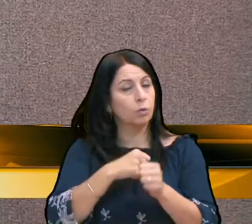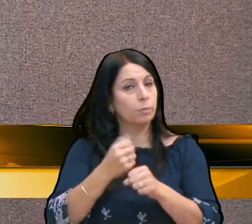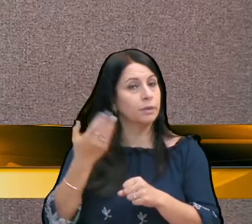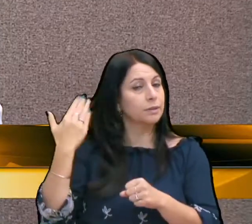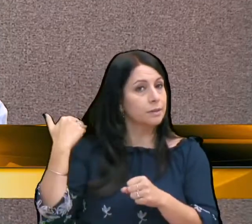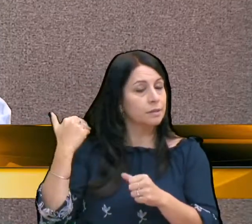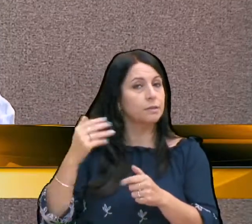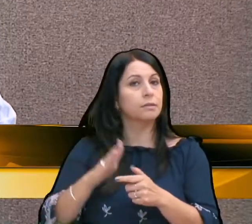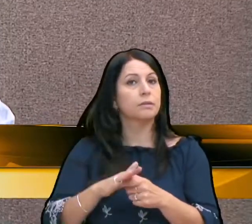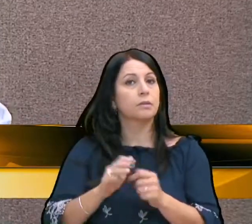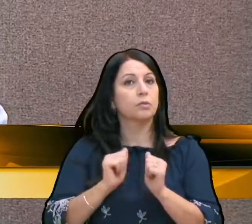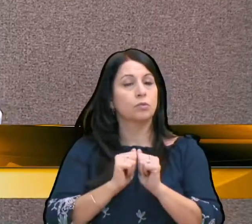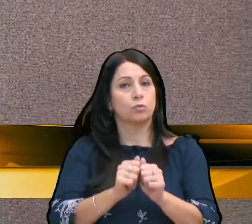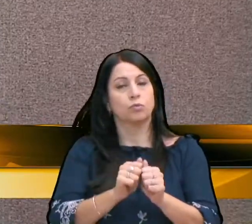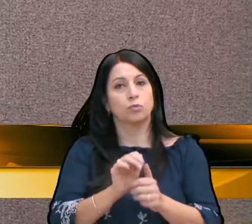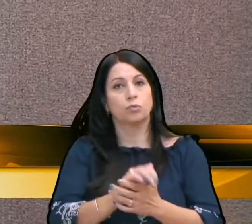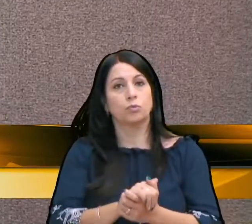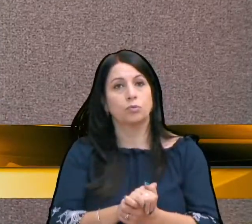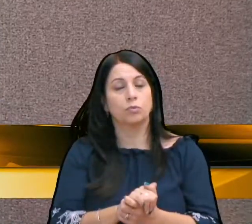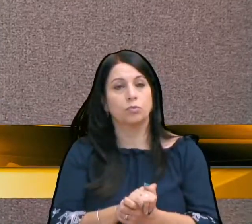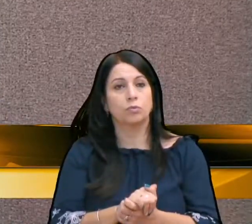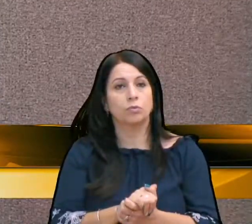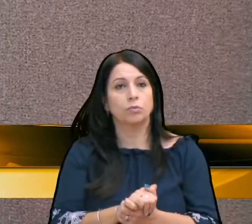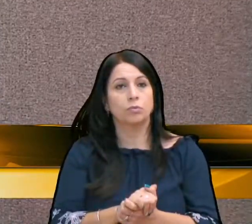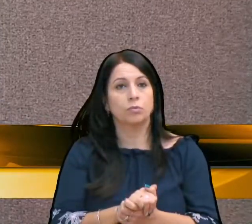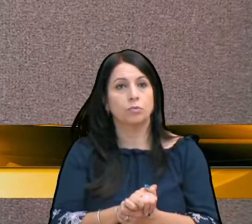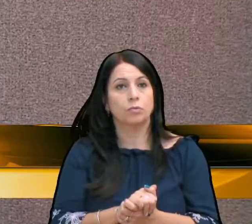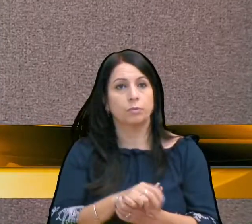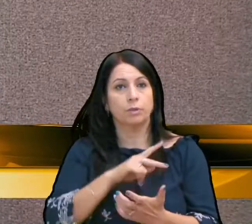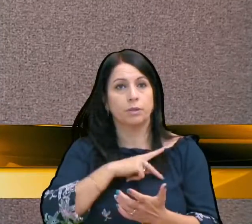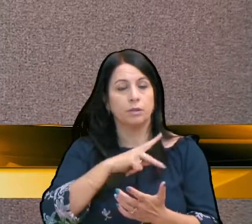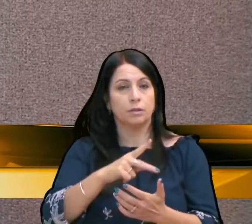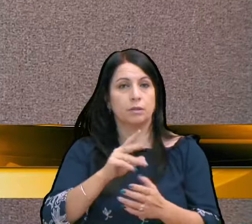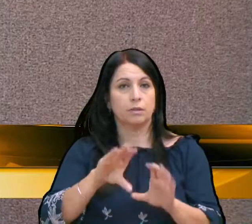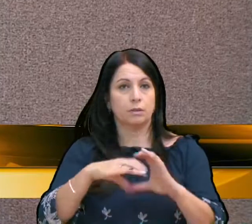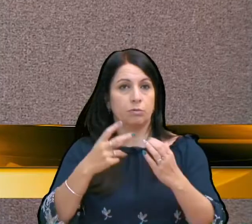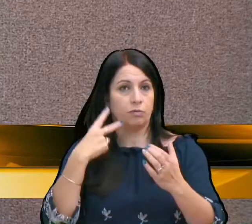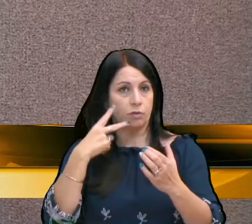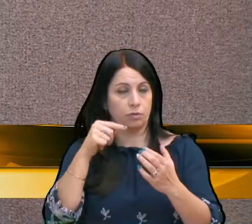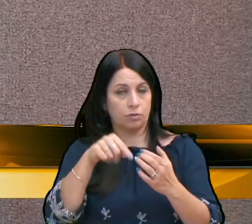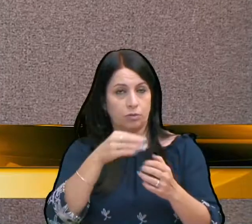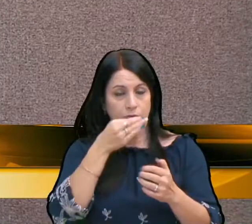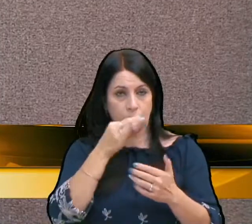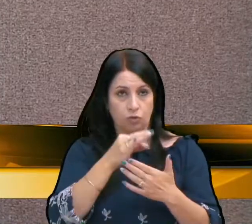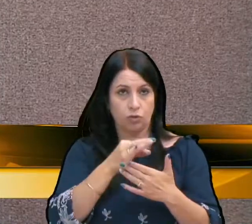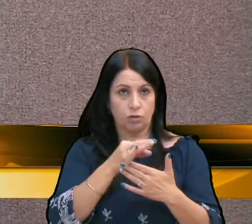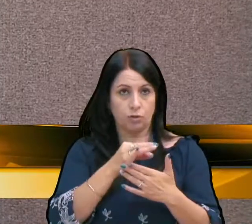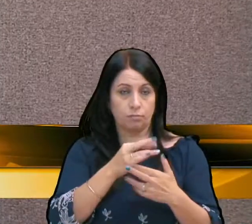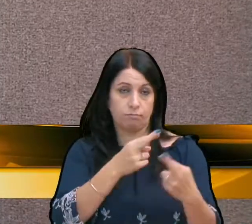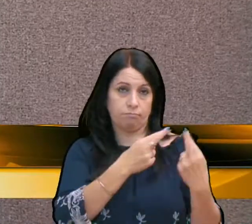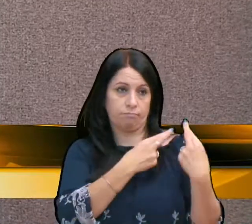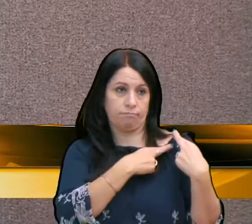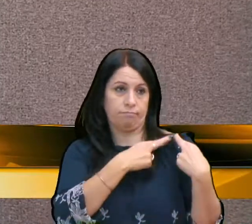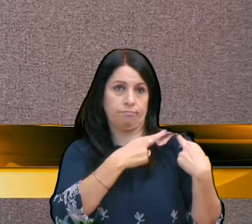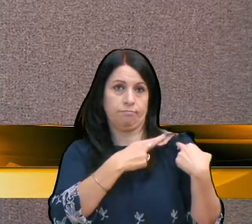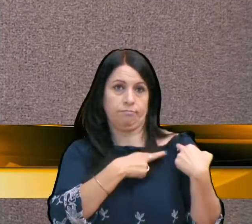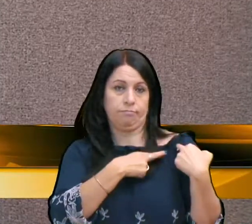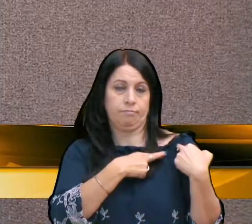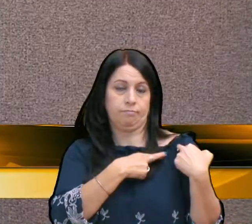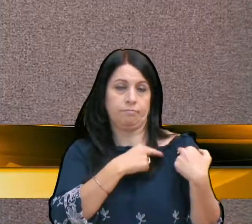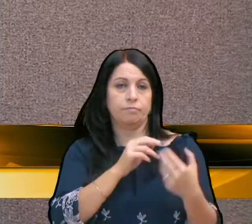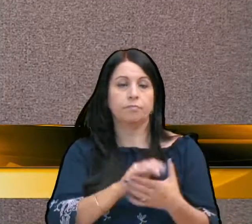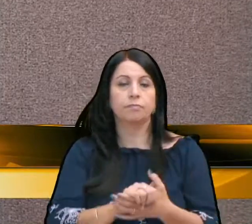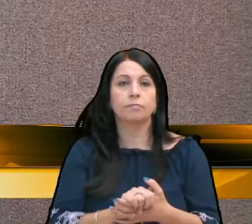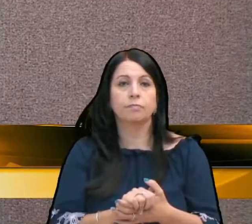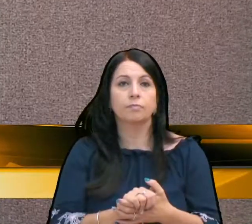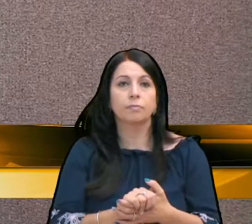passado, à frente da presidência da Câmara de Vereadores de Caxias do Sul, com uma responsabilidade muito grande.